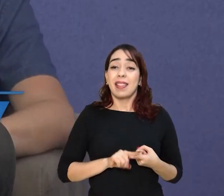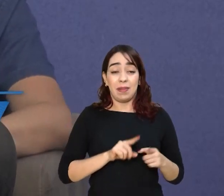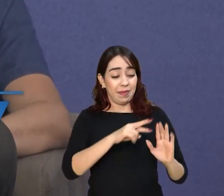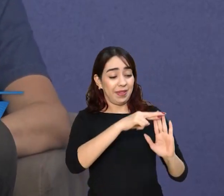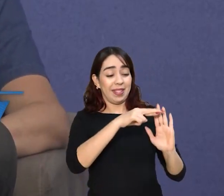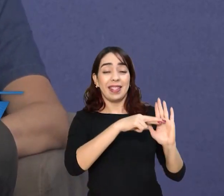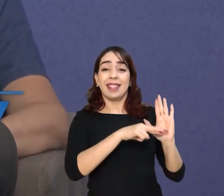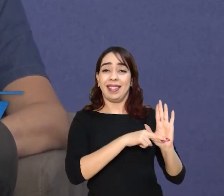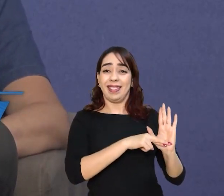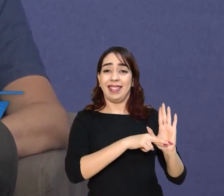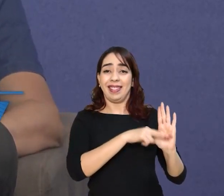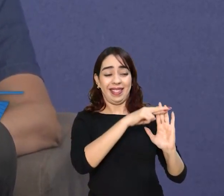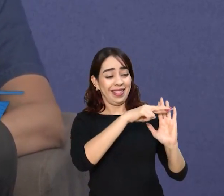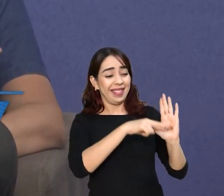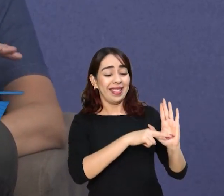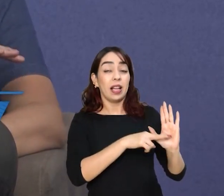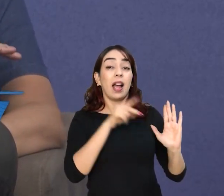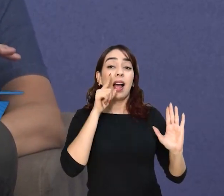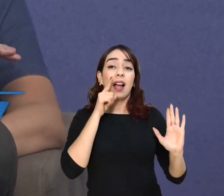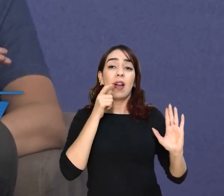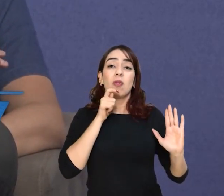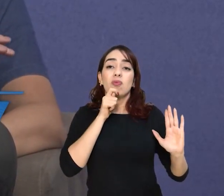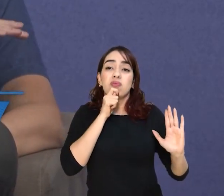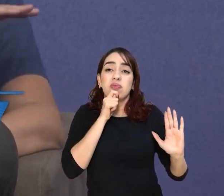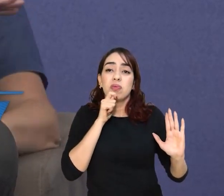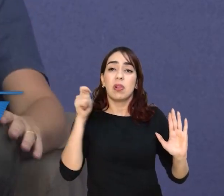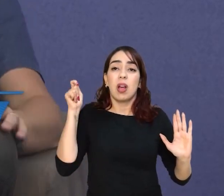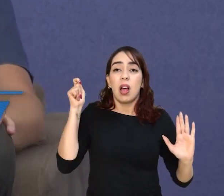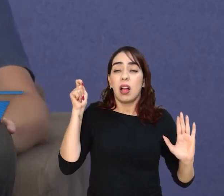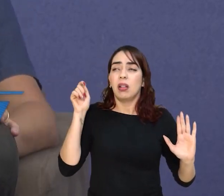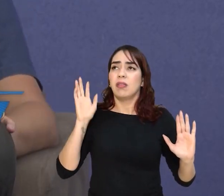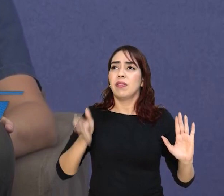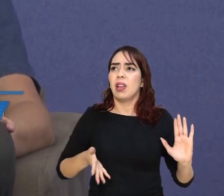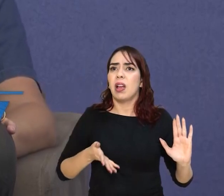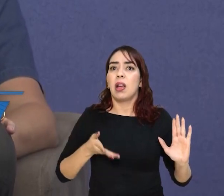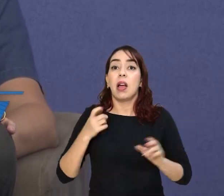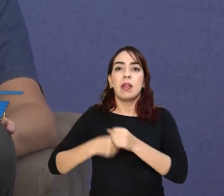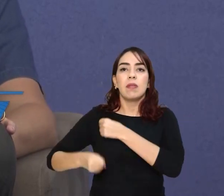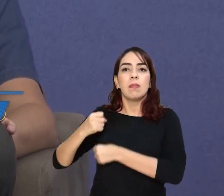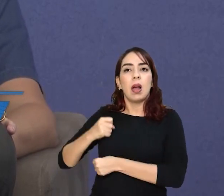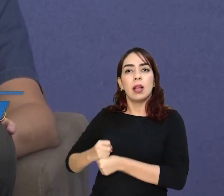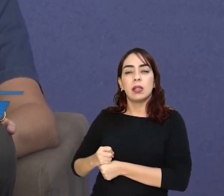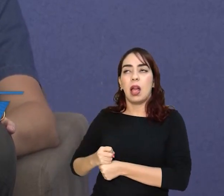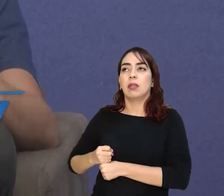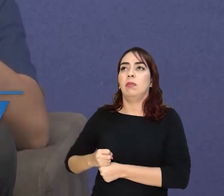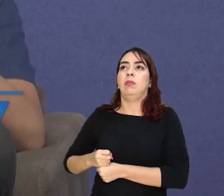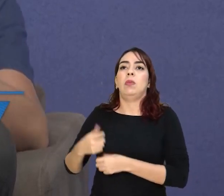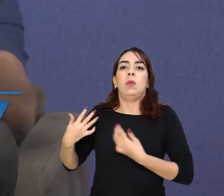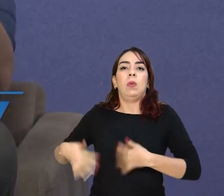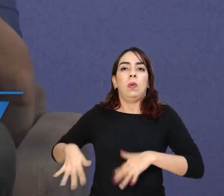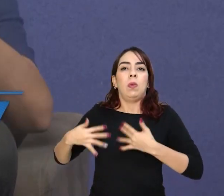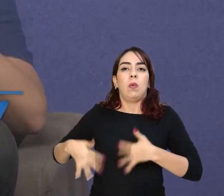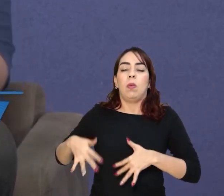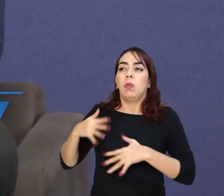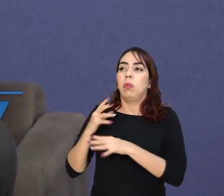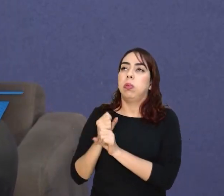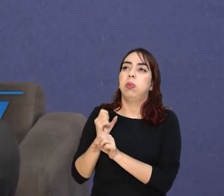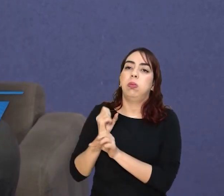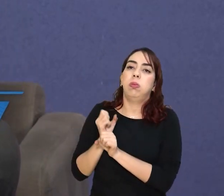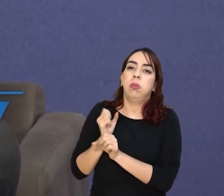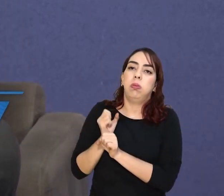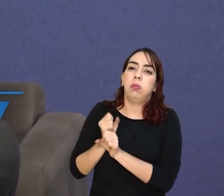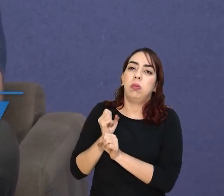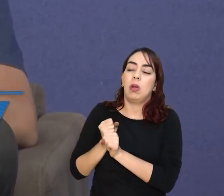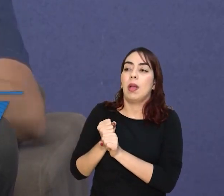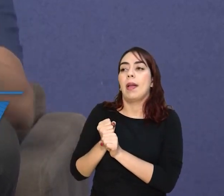time lotado de cartão. O ano passado, o Ceará se estrupiou por causa de cartão na Série A. Inclusive, depois se descobriu.